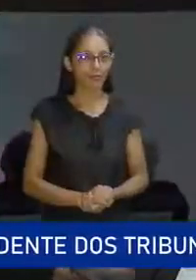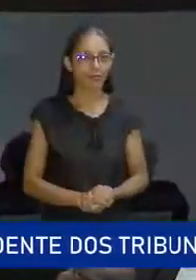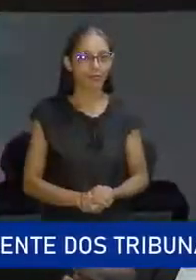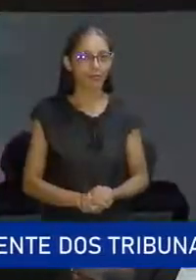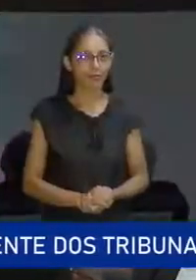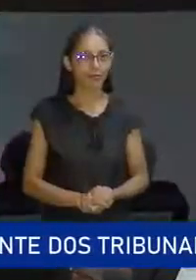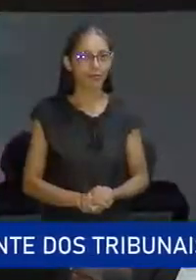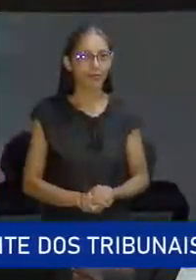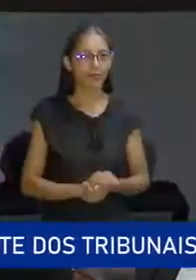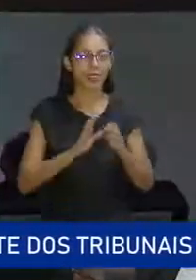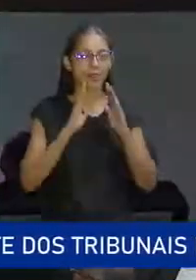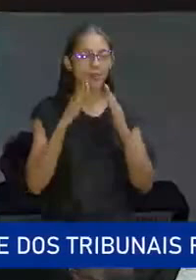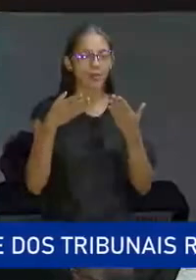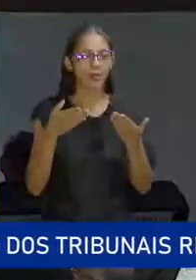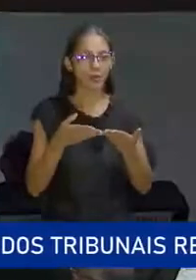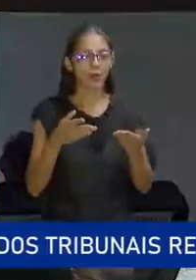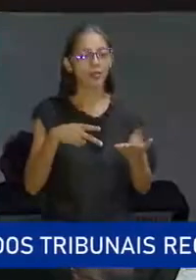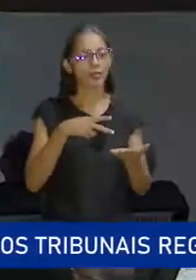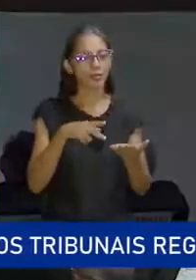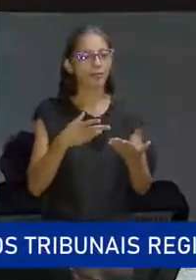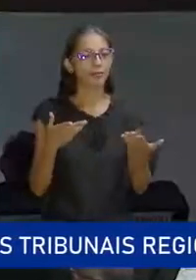programação. Muito obrigada.